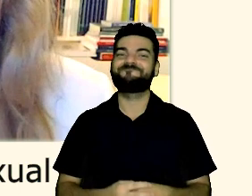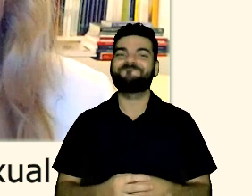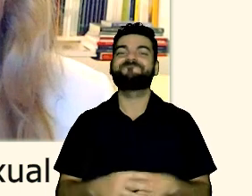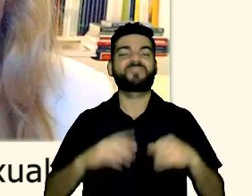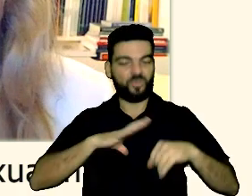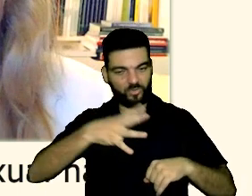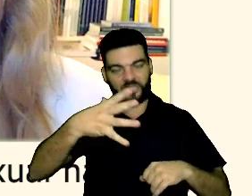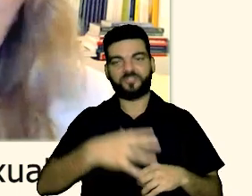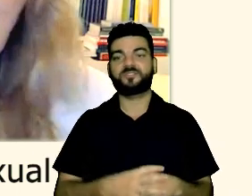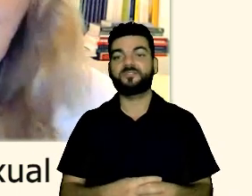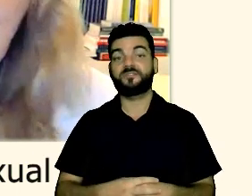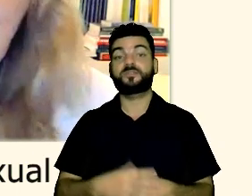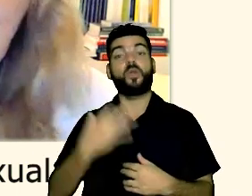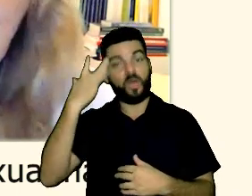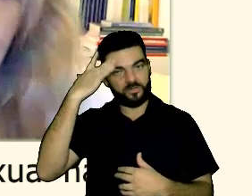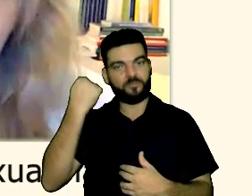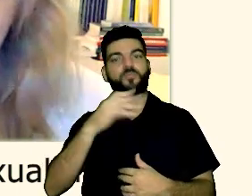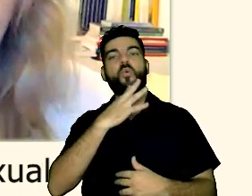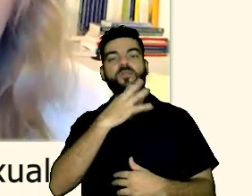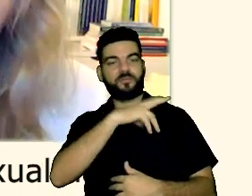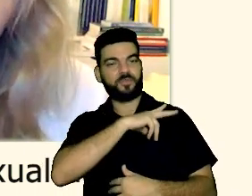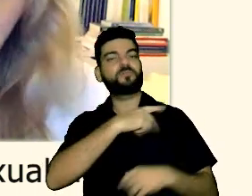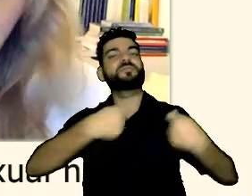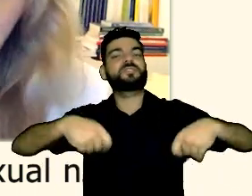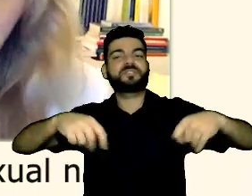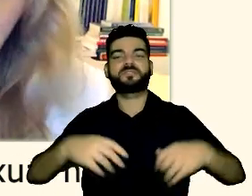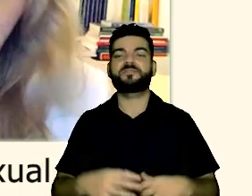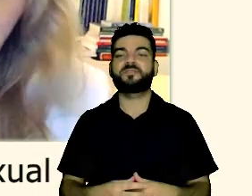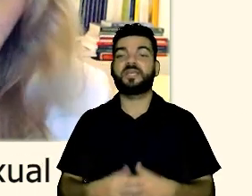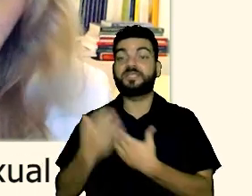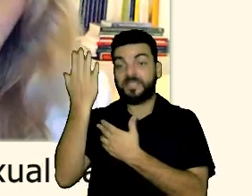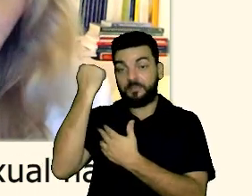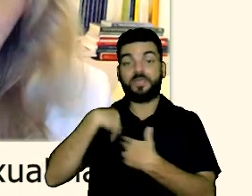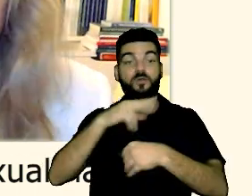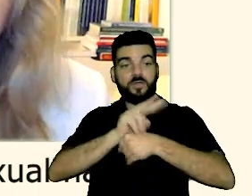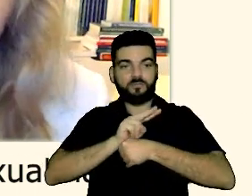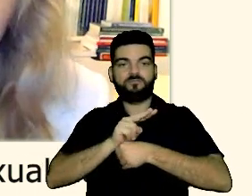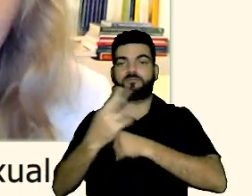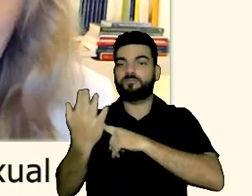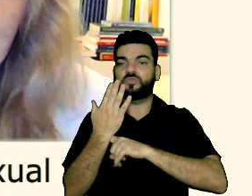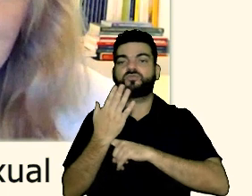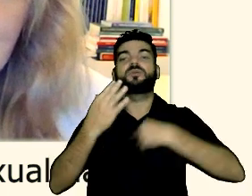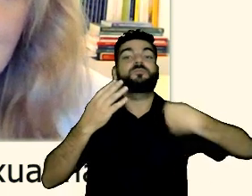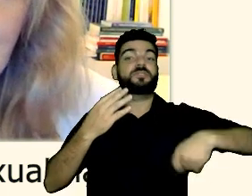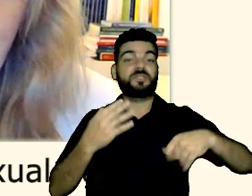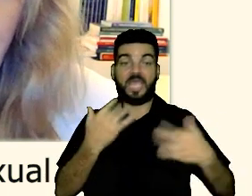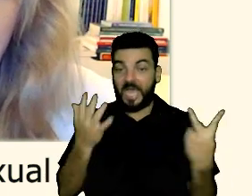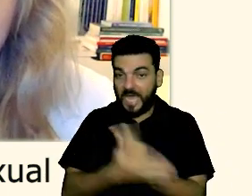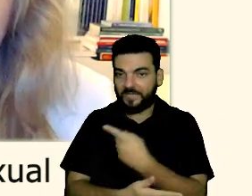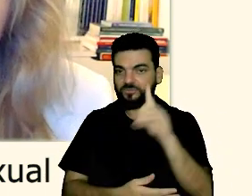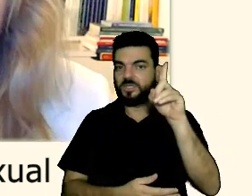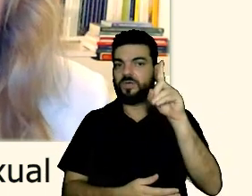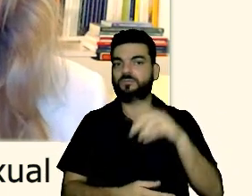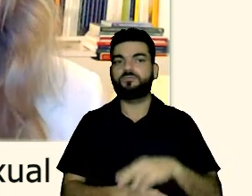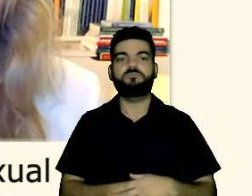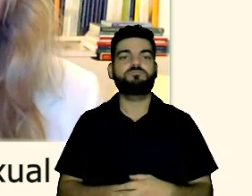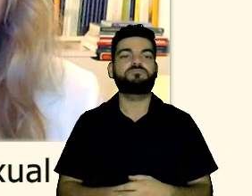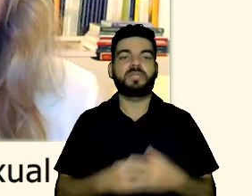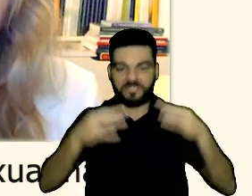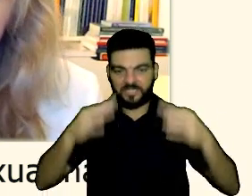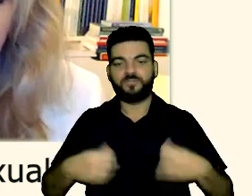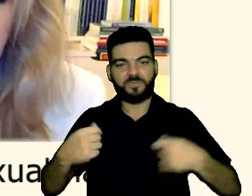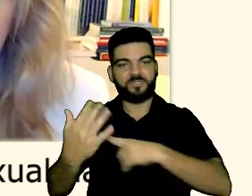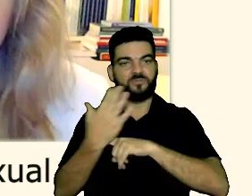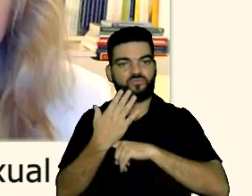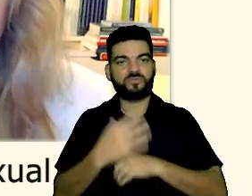para acabar, mas se a gente não muda a mentalidade, a cultura não muda também. Então é isso, assim, dessa perspectiva de